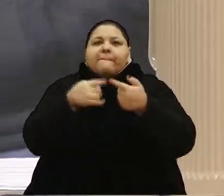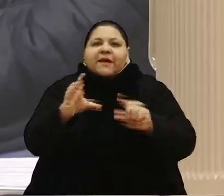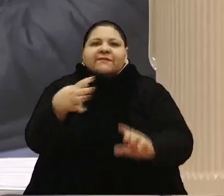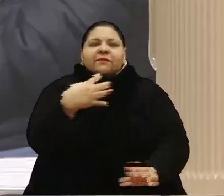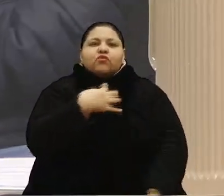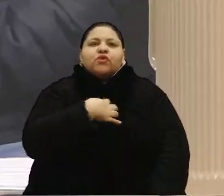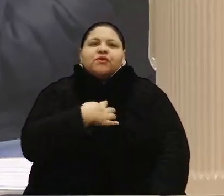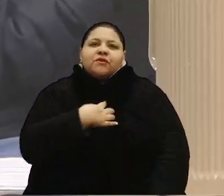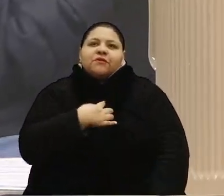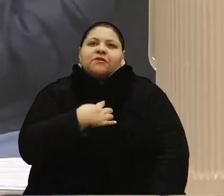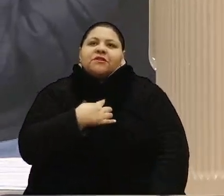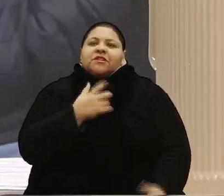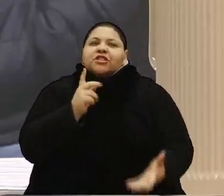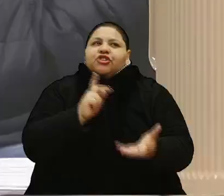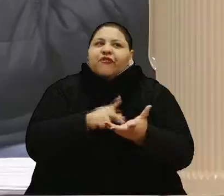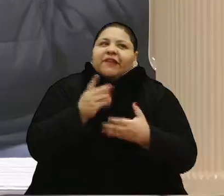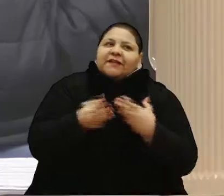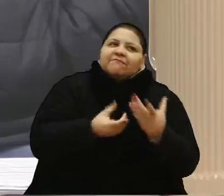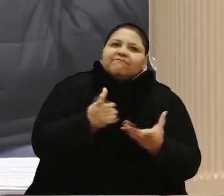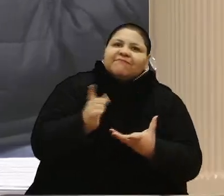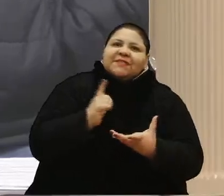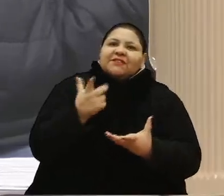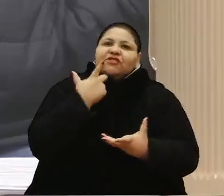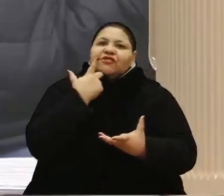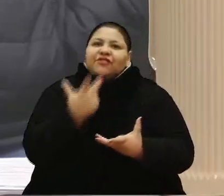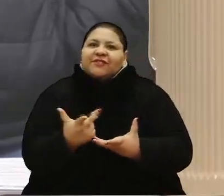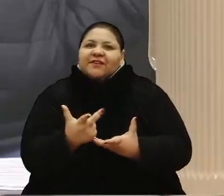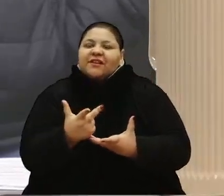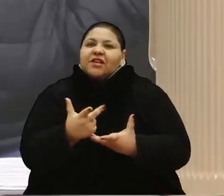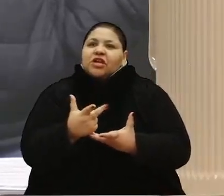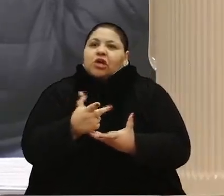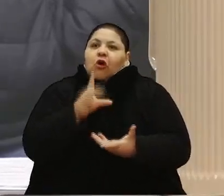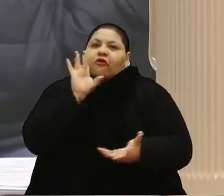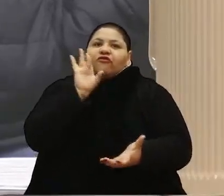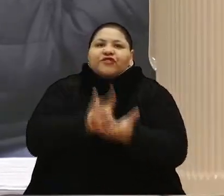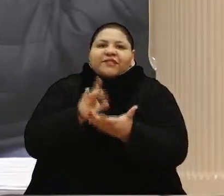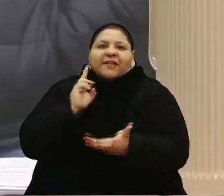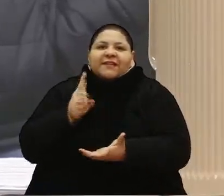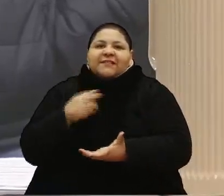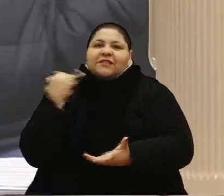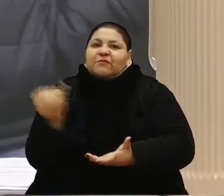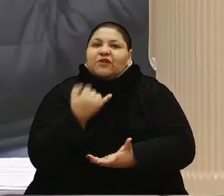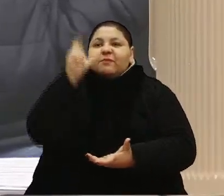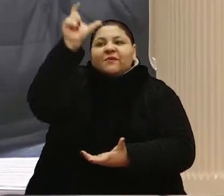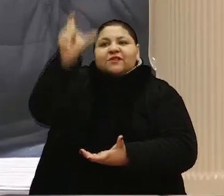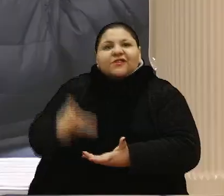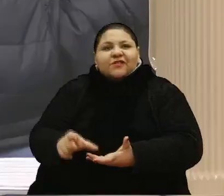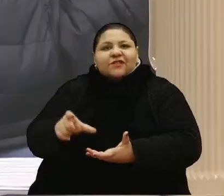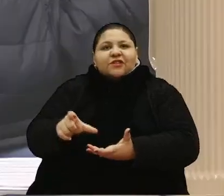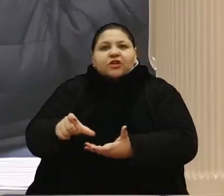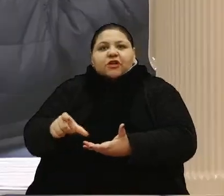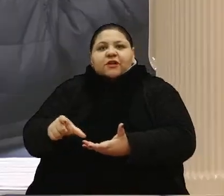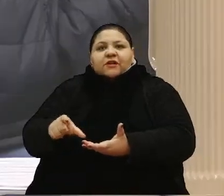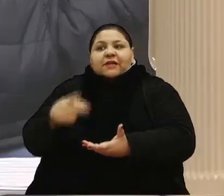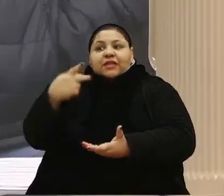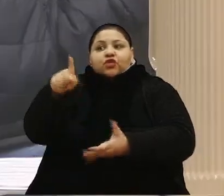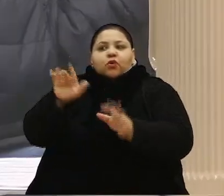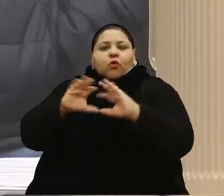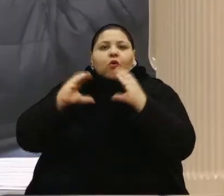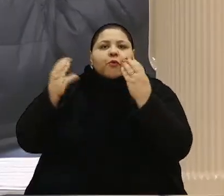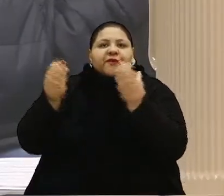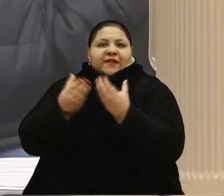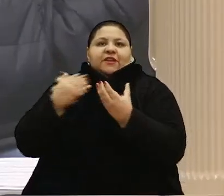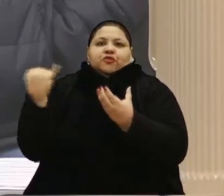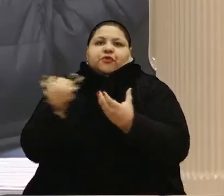forma de verdade que a gente tem de dizer e eternizar a importância de alguém para a sua comunidade. Então, muito importante que